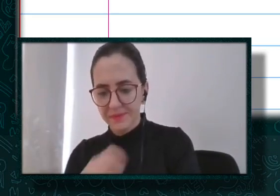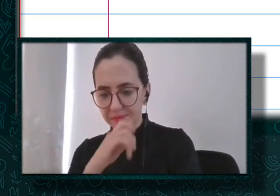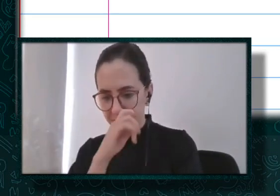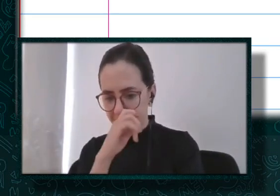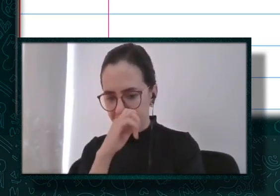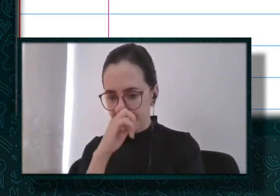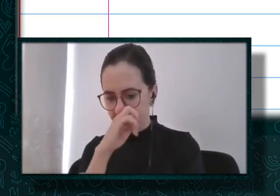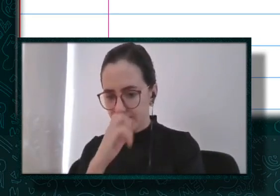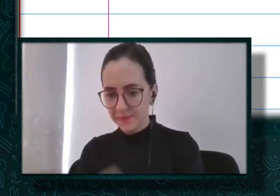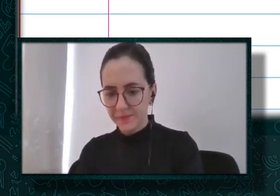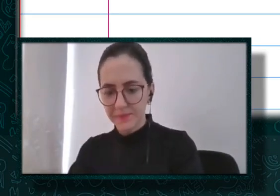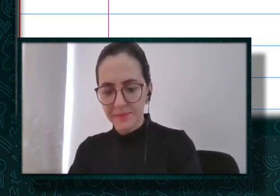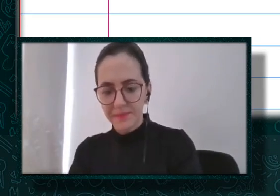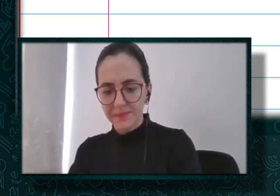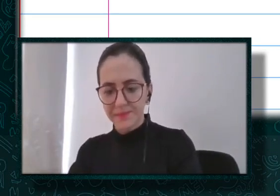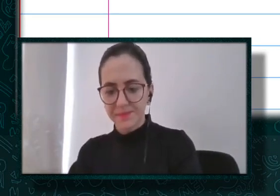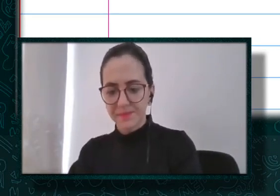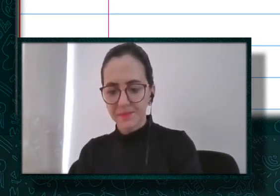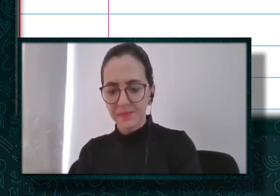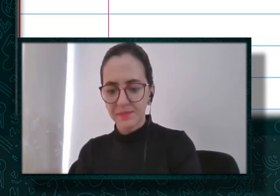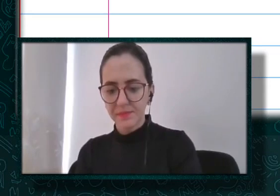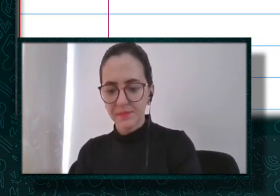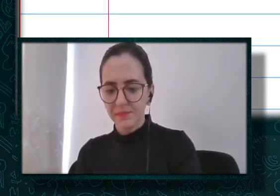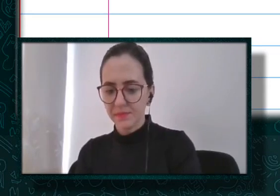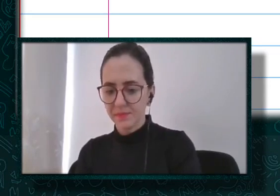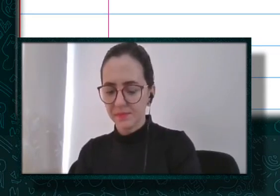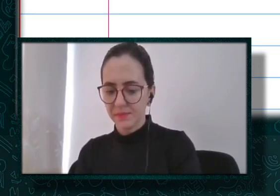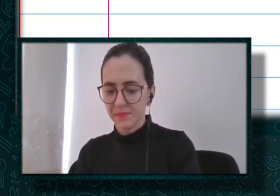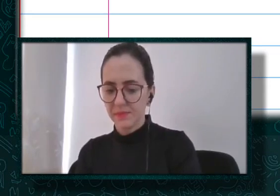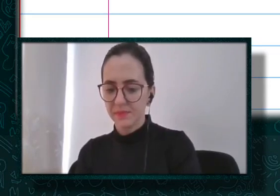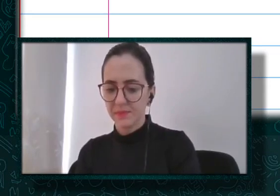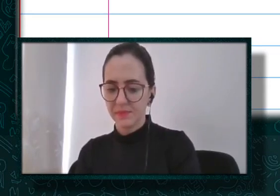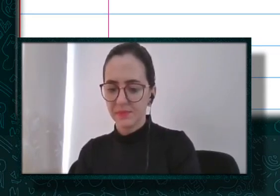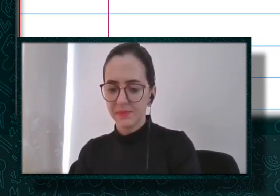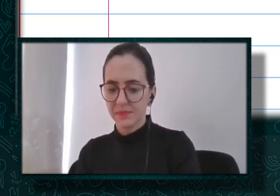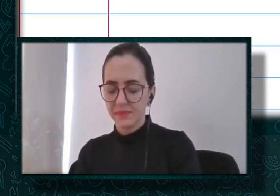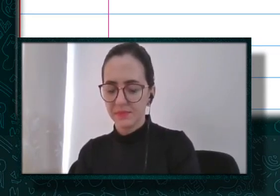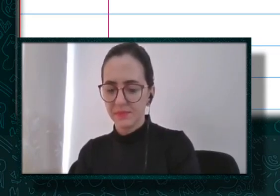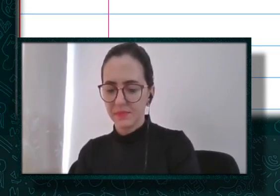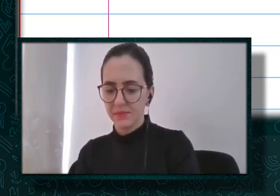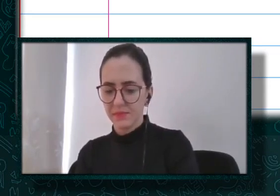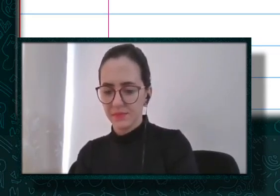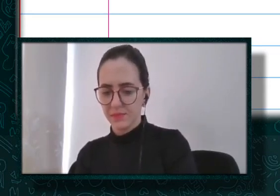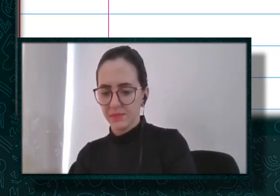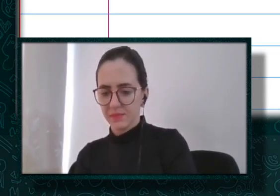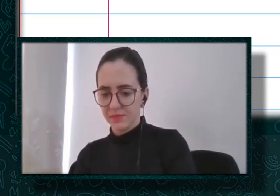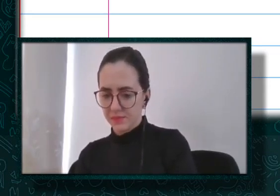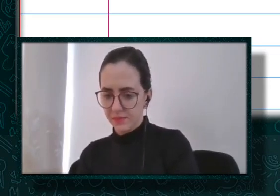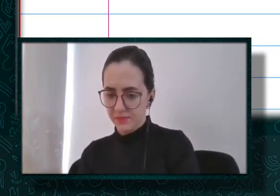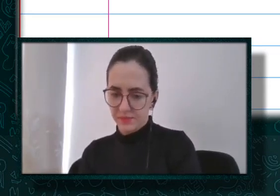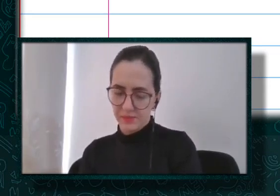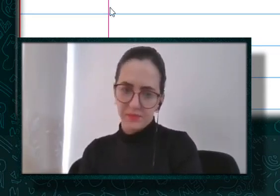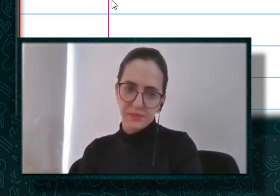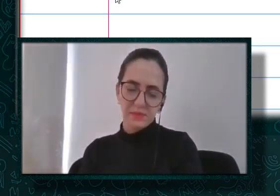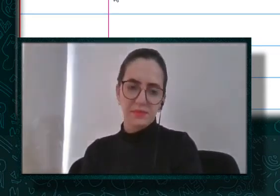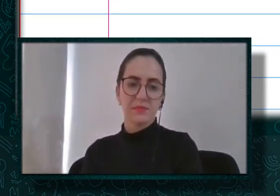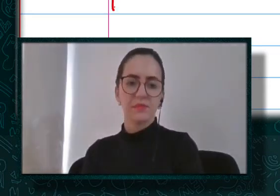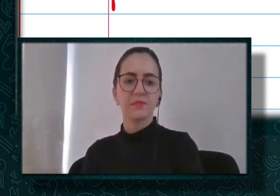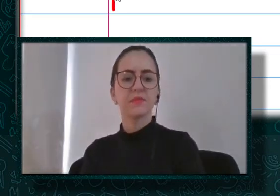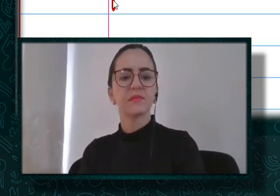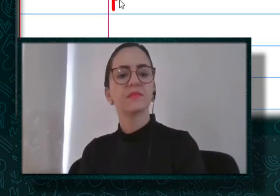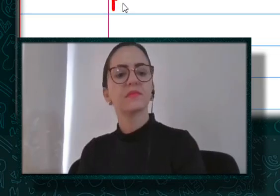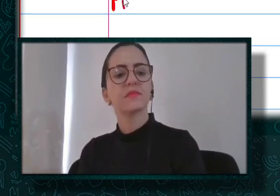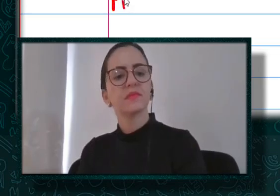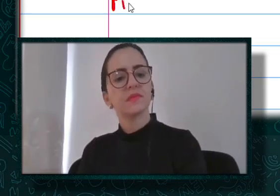informações iniciais. A gente vai ter o durante, que vai ser quando eu misturar os dois resultados.